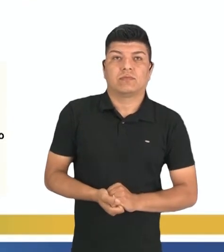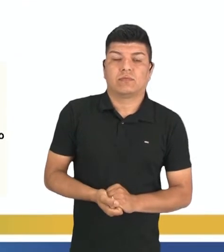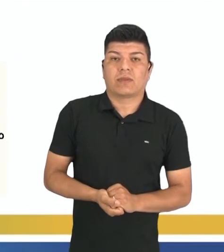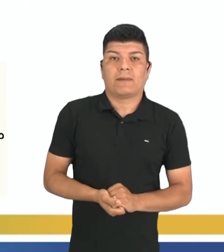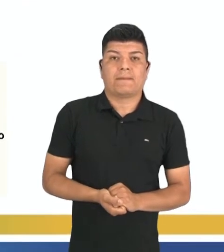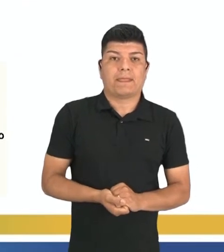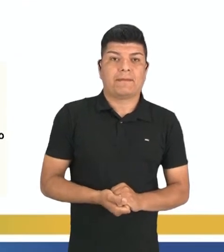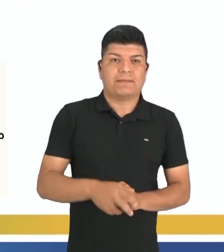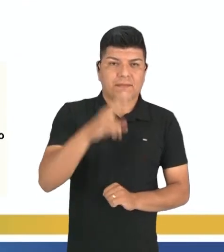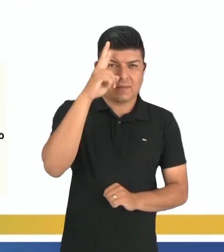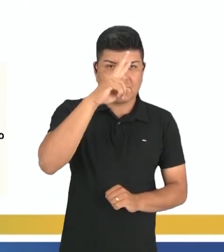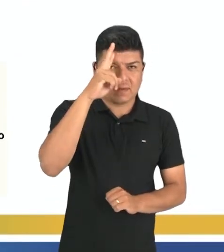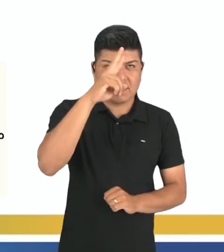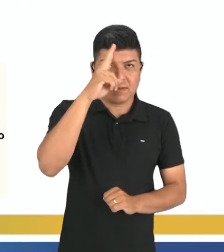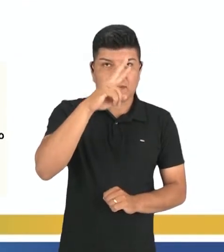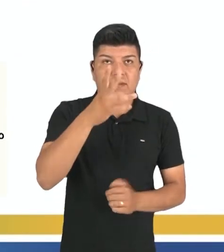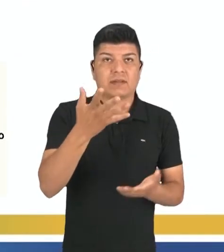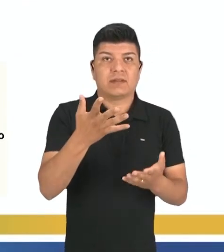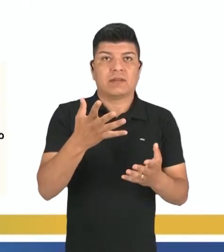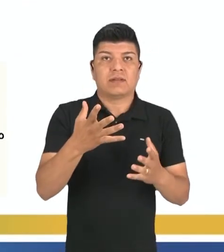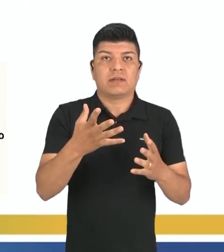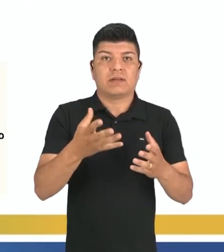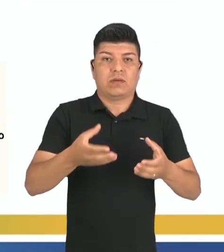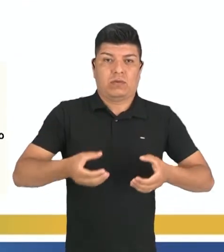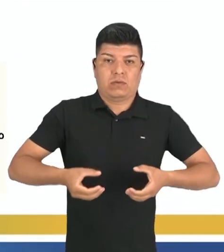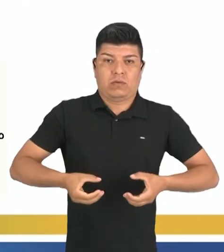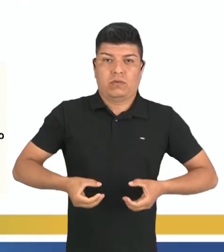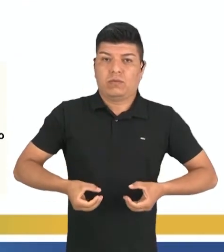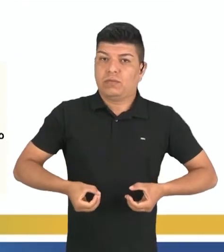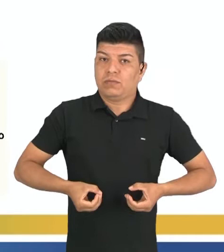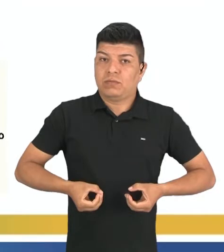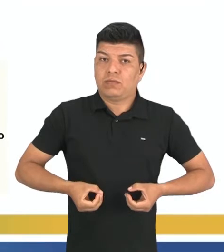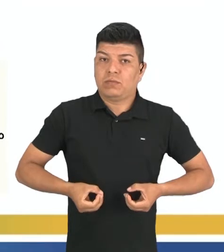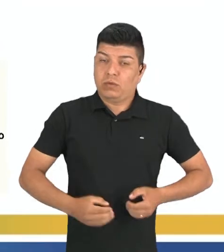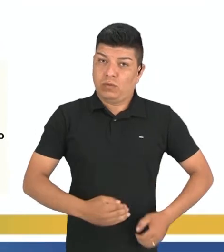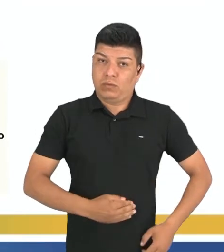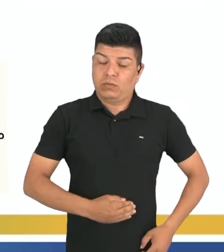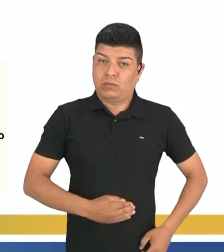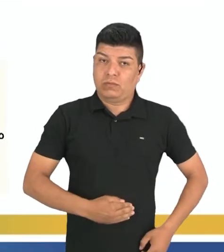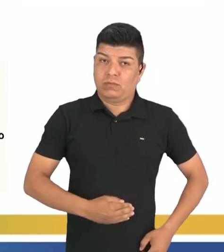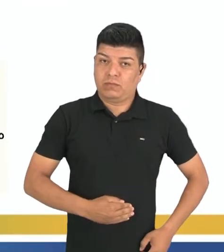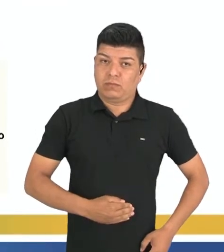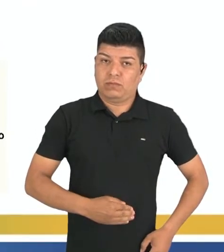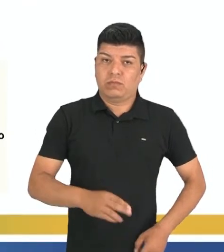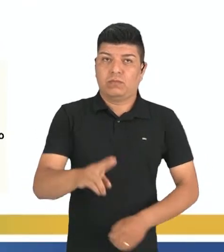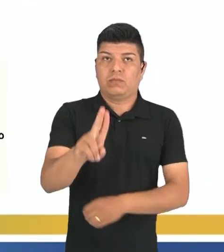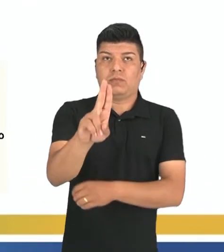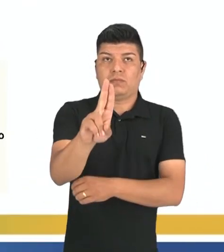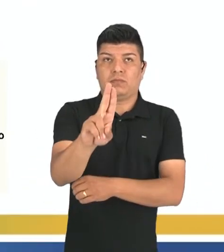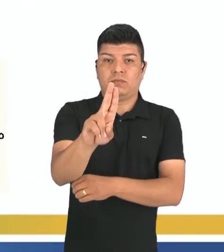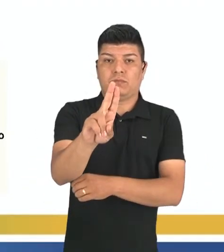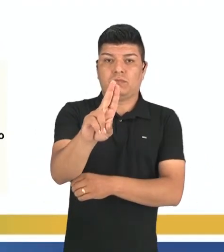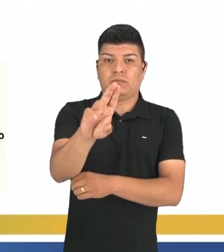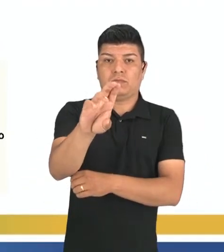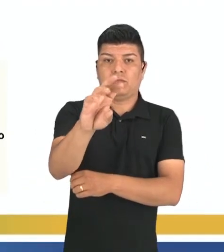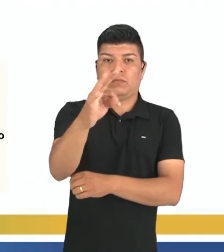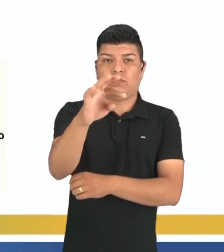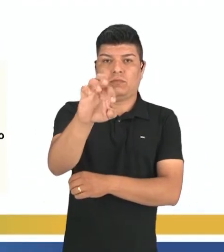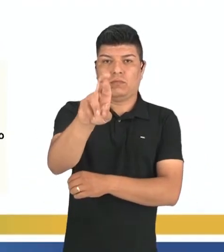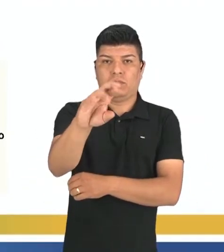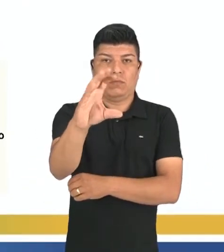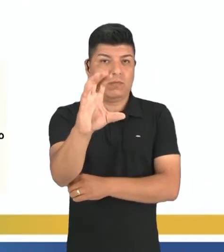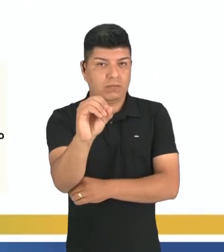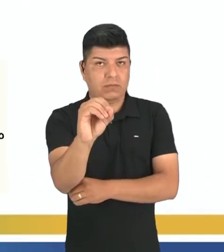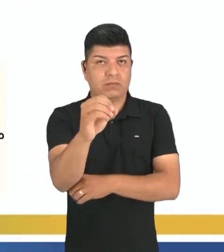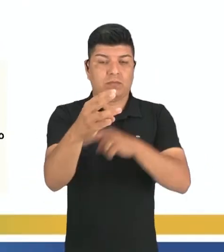Então, vamos relembrar as camadas que formam o útero para a gente entender como que ocorre a menstruação. Então, o útero ele é formado por 3